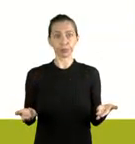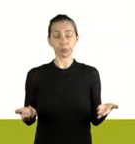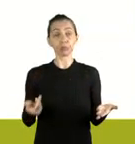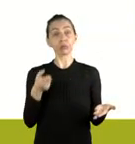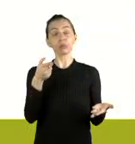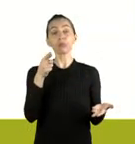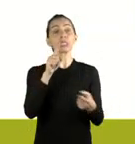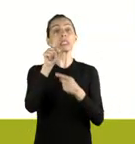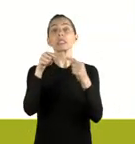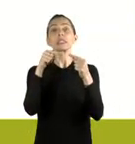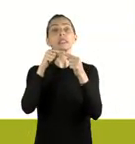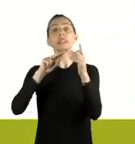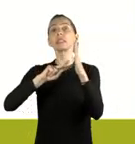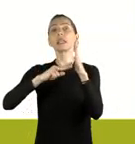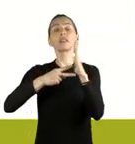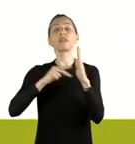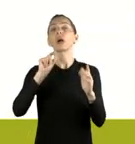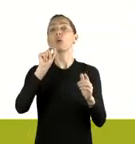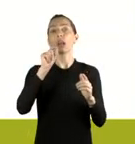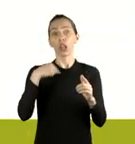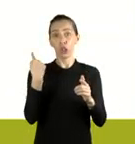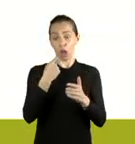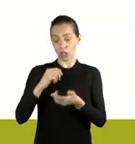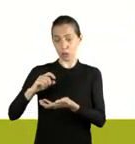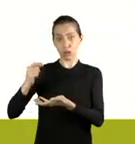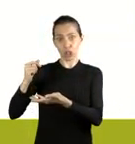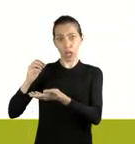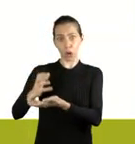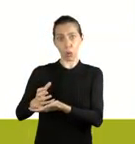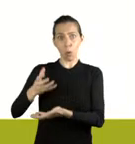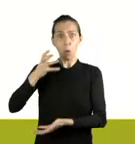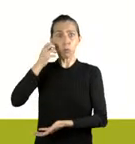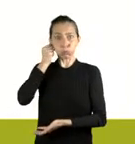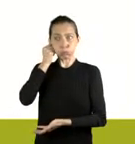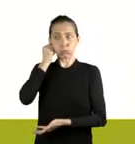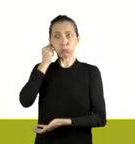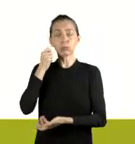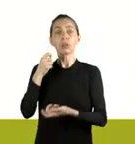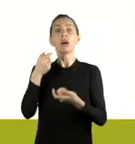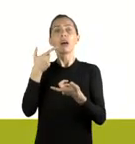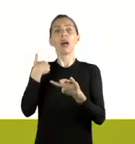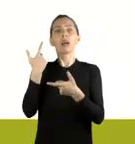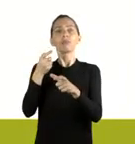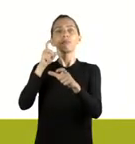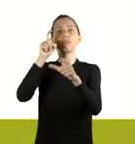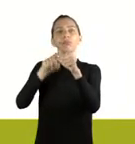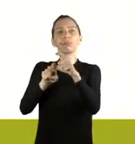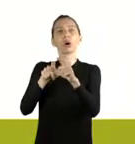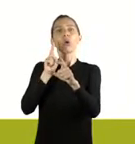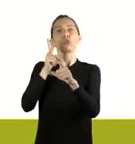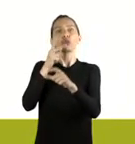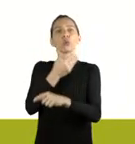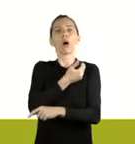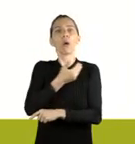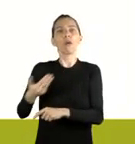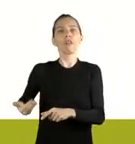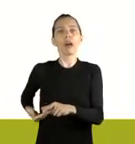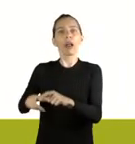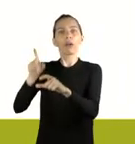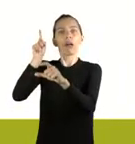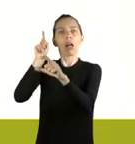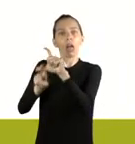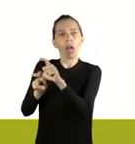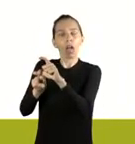isso quer dizer uma coisa, se você não acumular seu patrimônio, você vai ficar dependente do governo aos 80